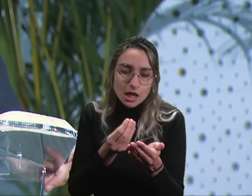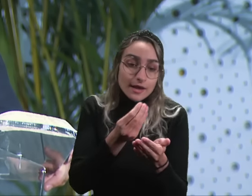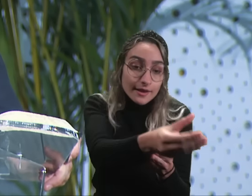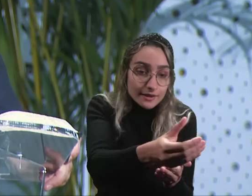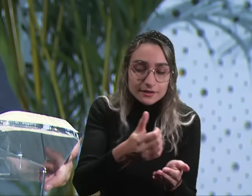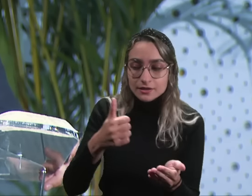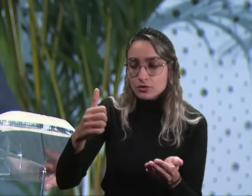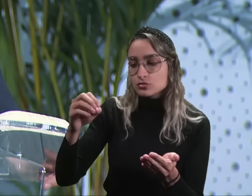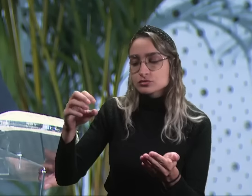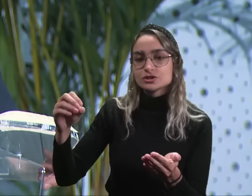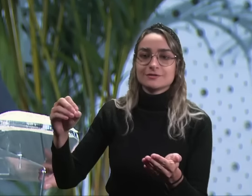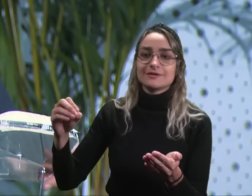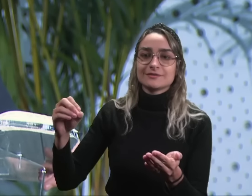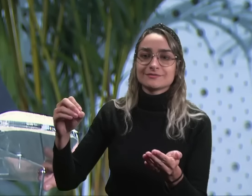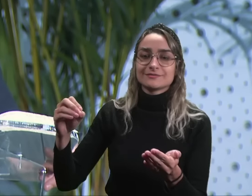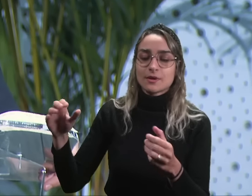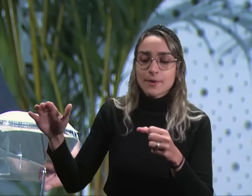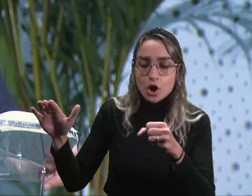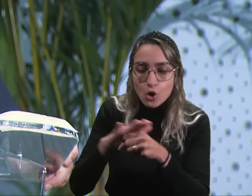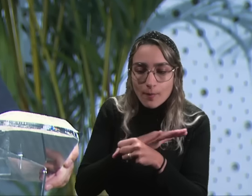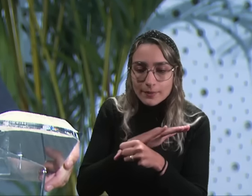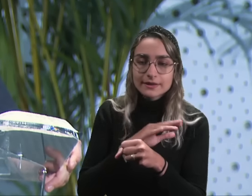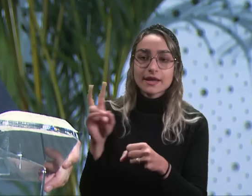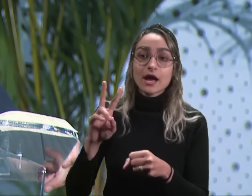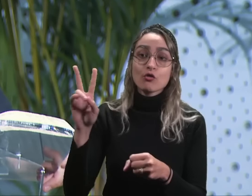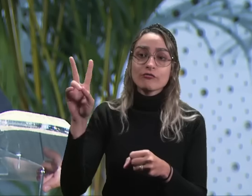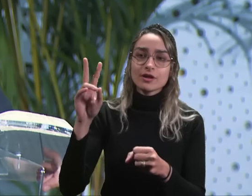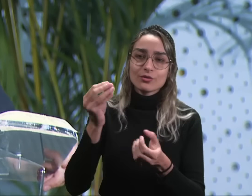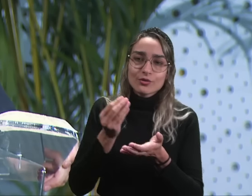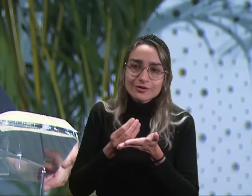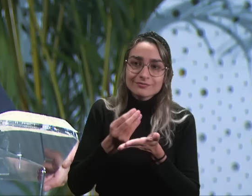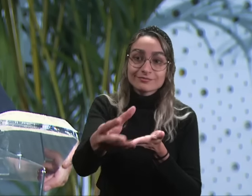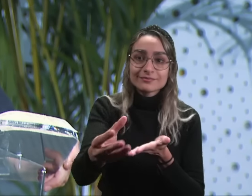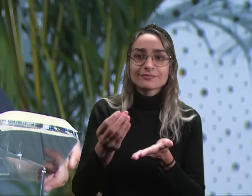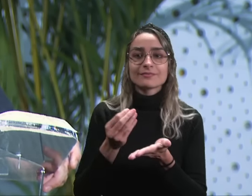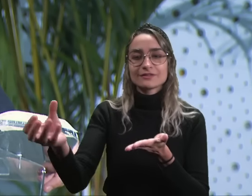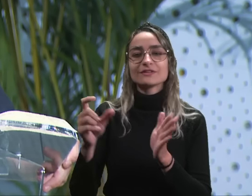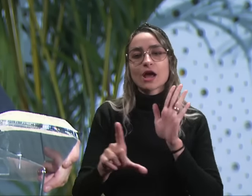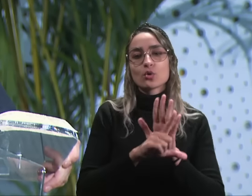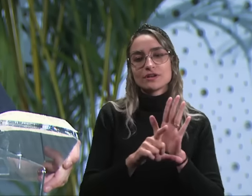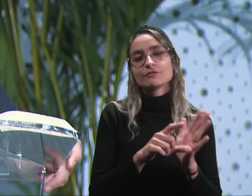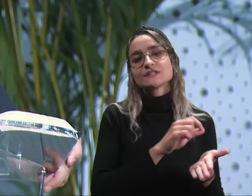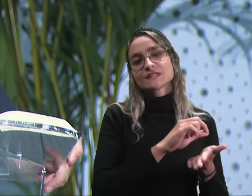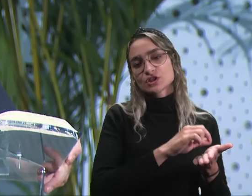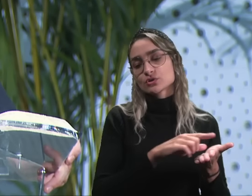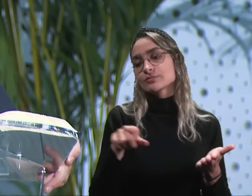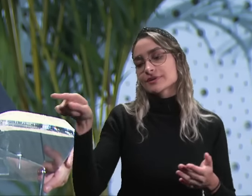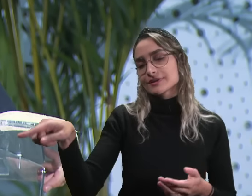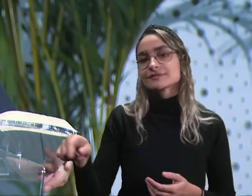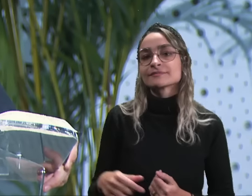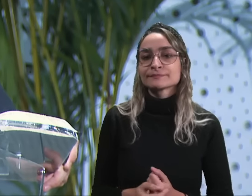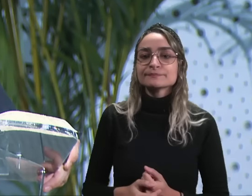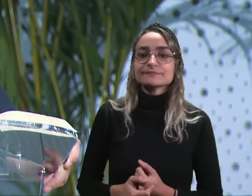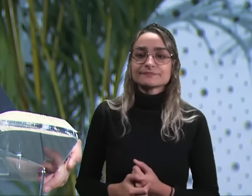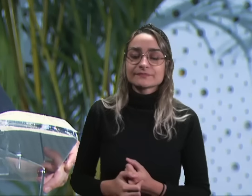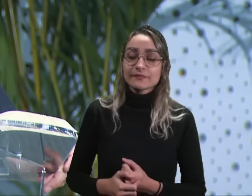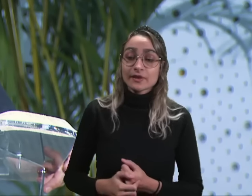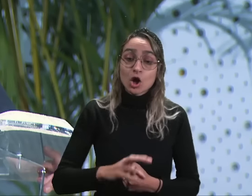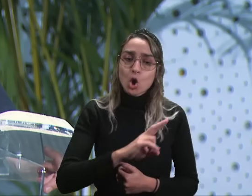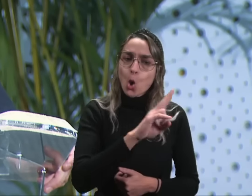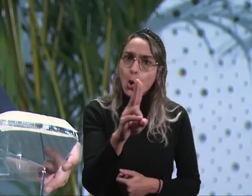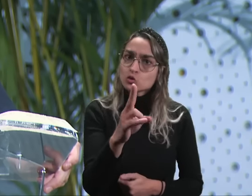impressionado jamais soube até a sua morte quem havia pago aquele ó Foi o irmão HS